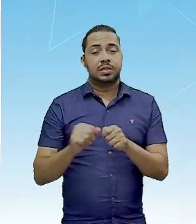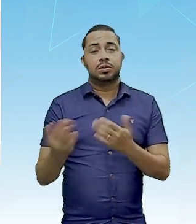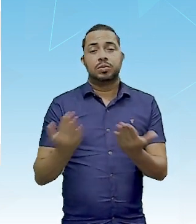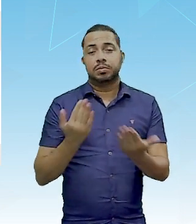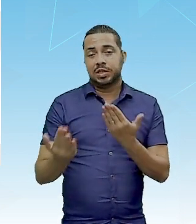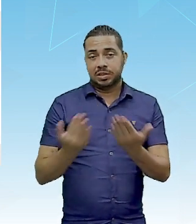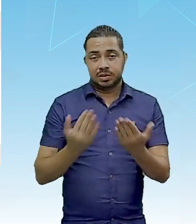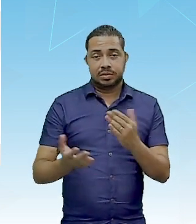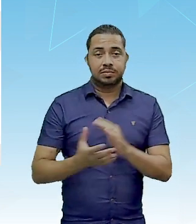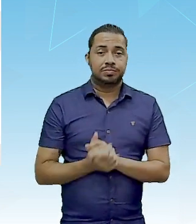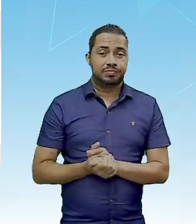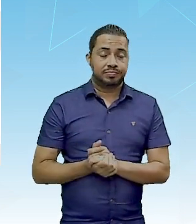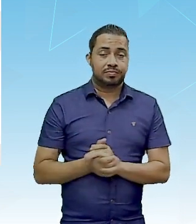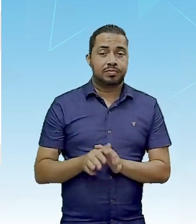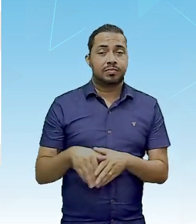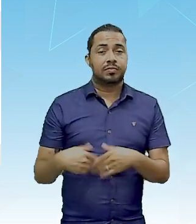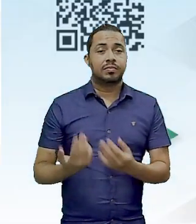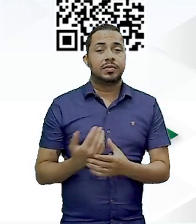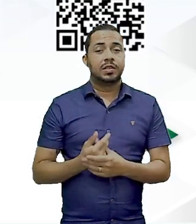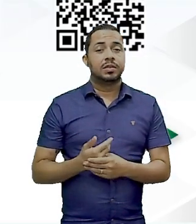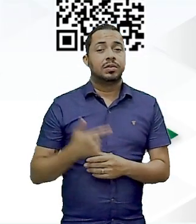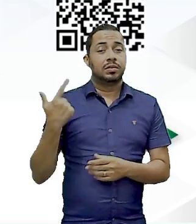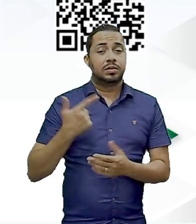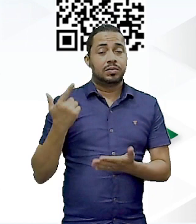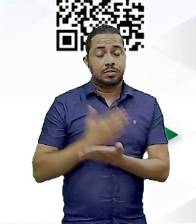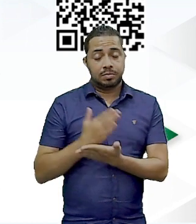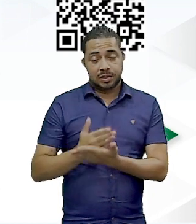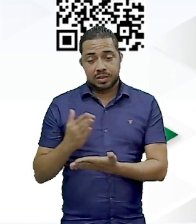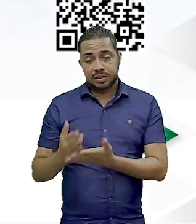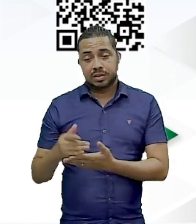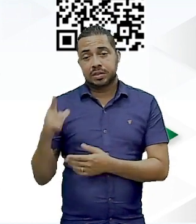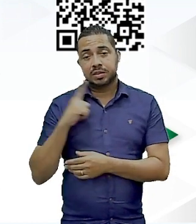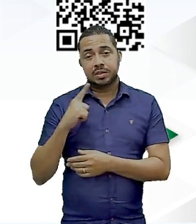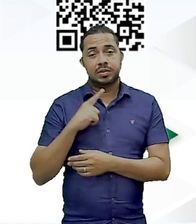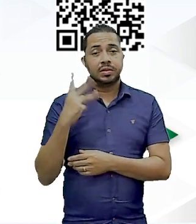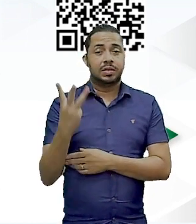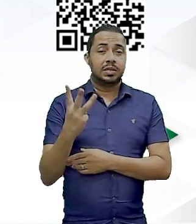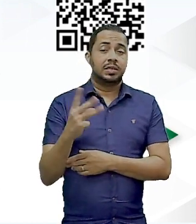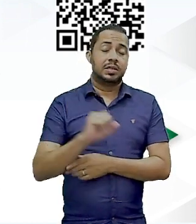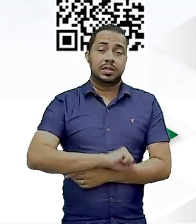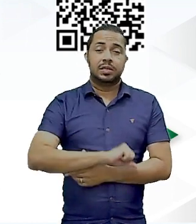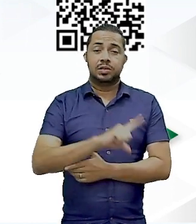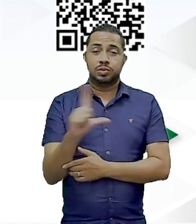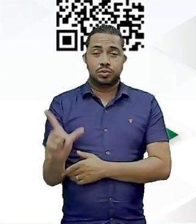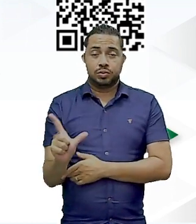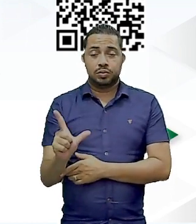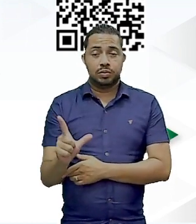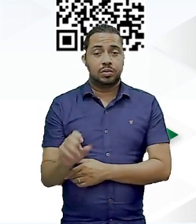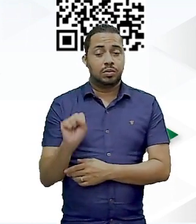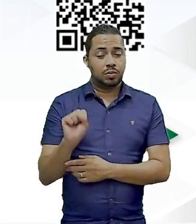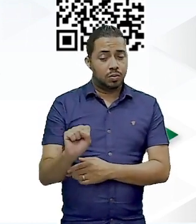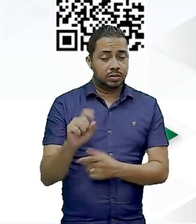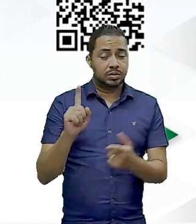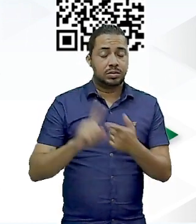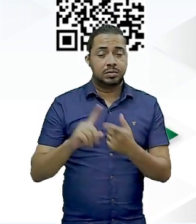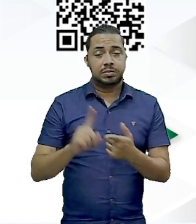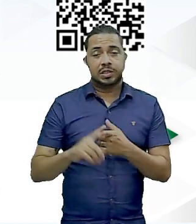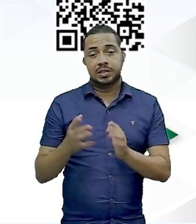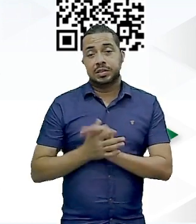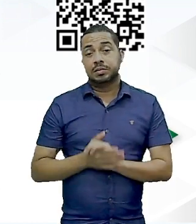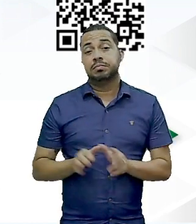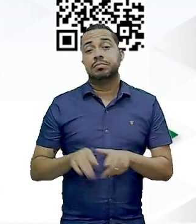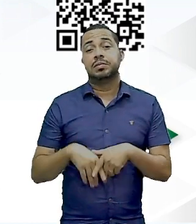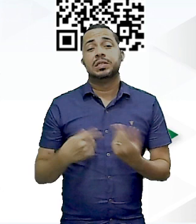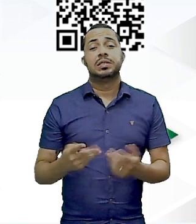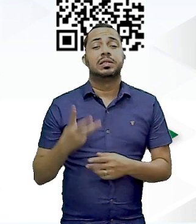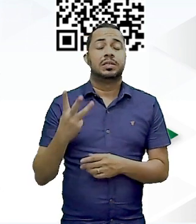comparação, tá bom? E no segundo momento, eu tenho 3 azuis entre 8 também. Só que